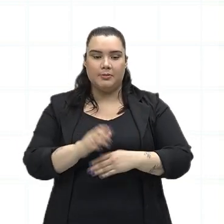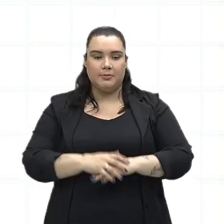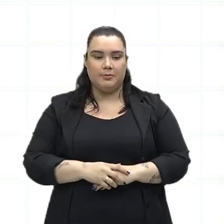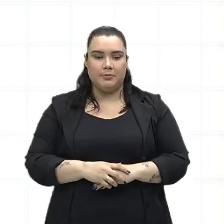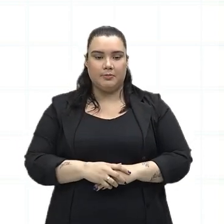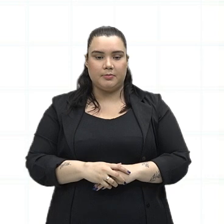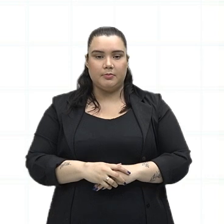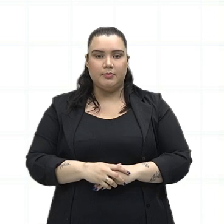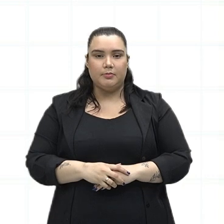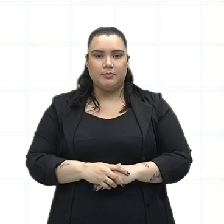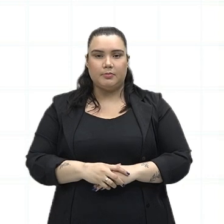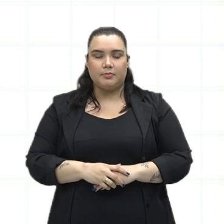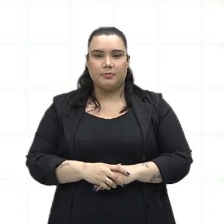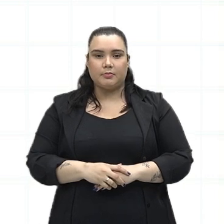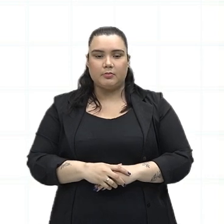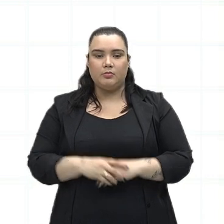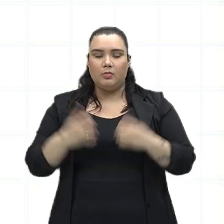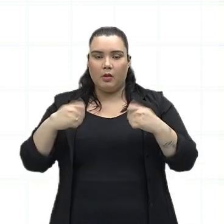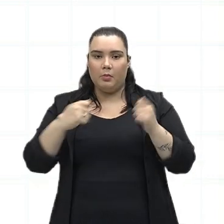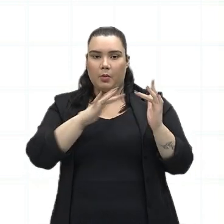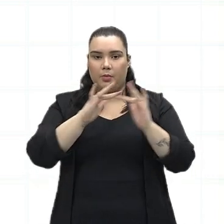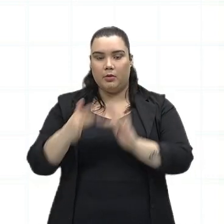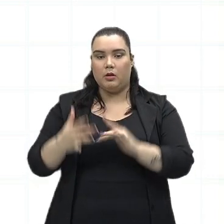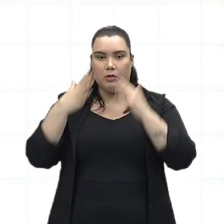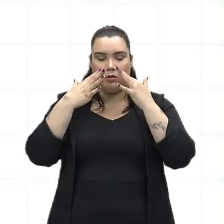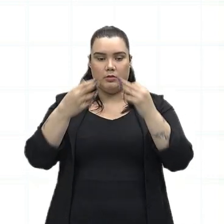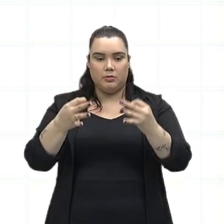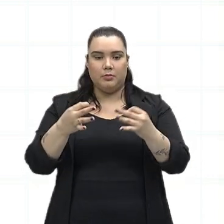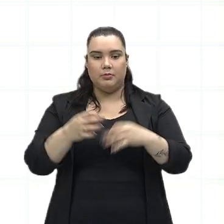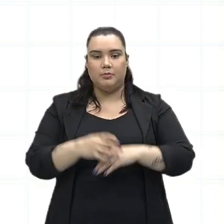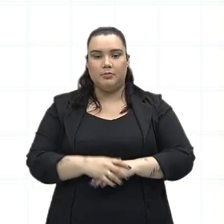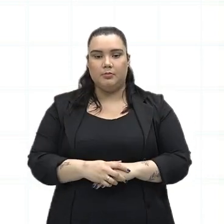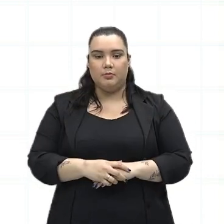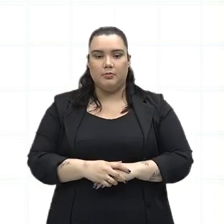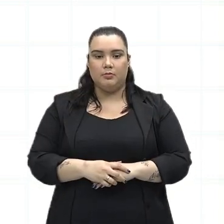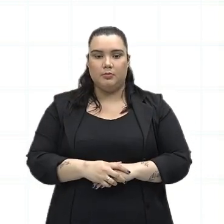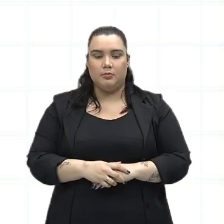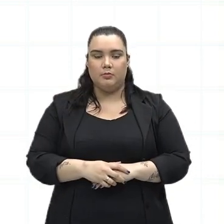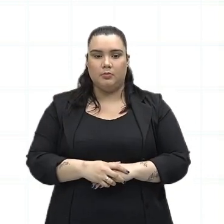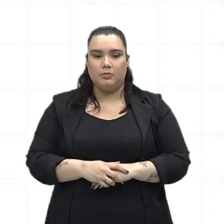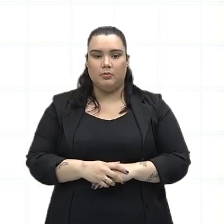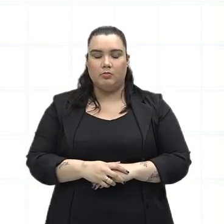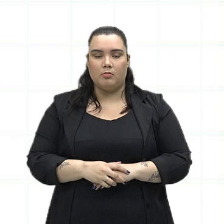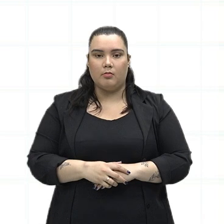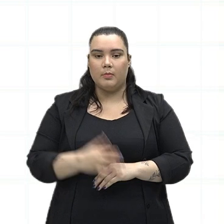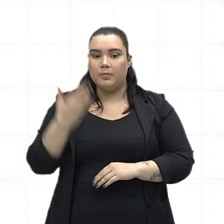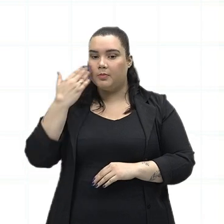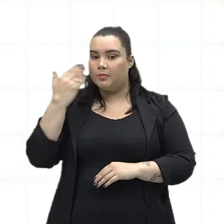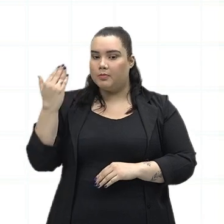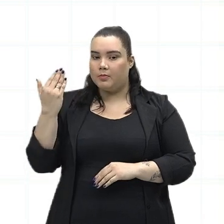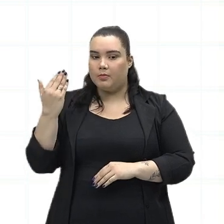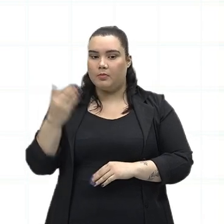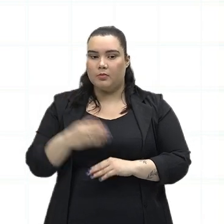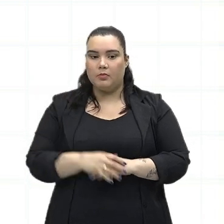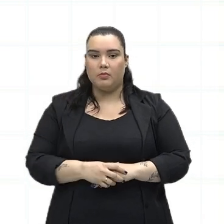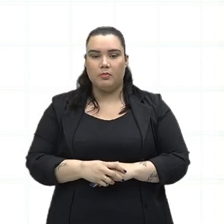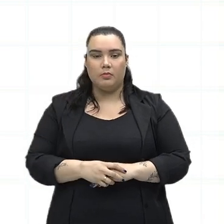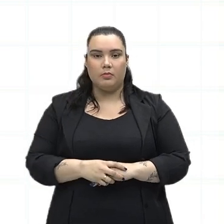né? Temos que prestar atenção ao contexto. E a number 5, né?